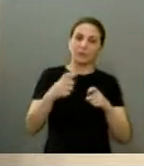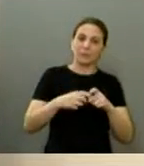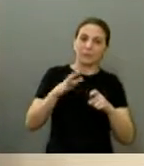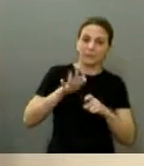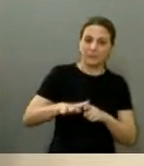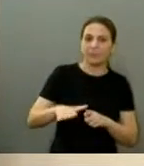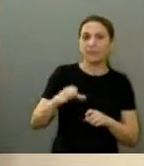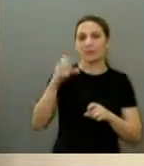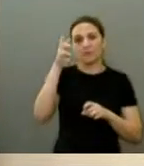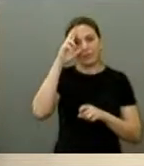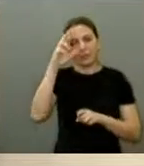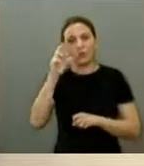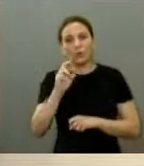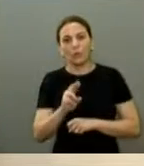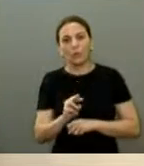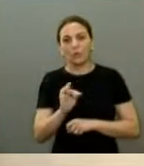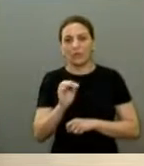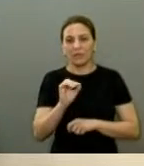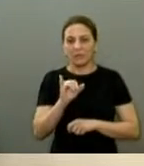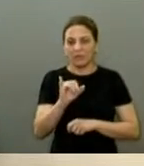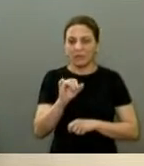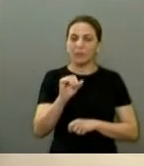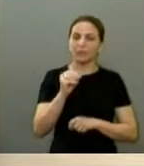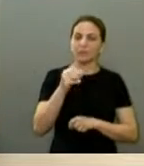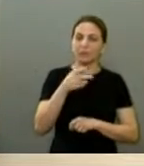da UTI, tá?